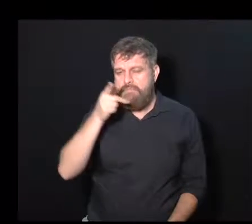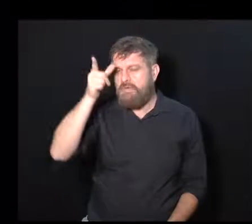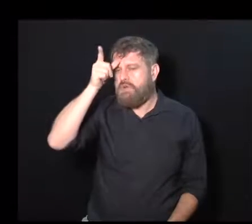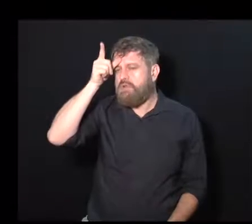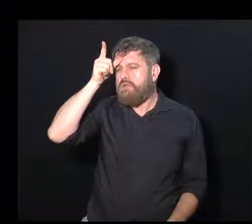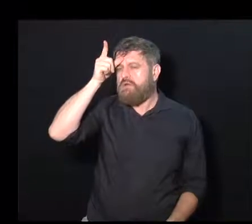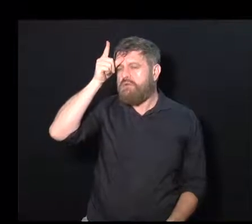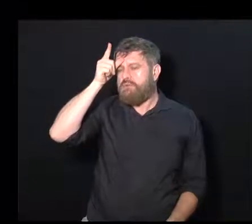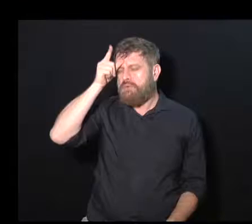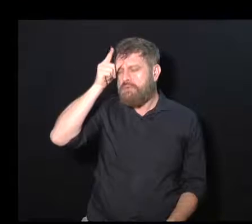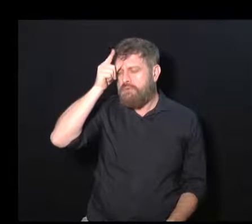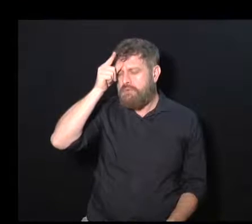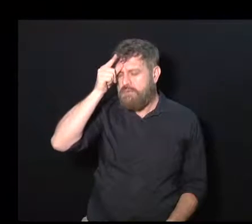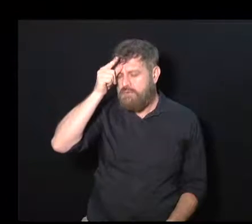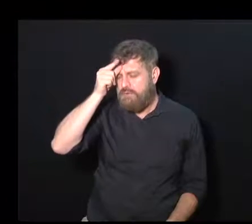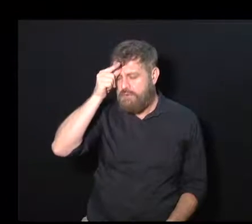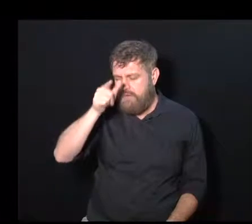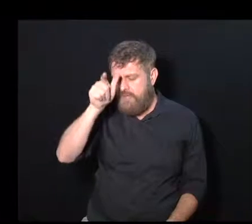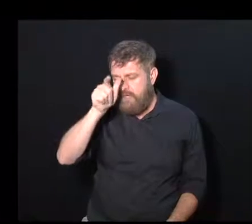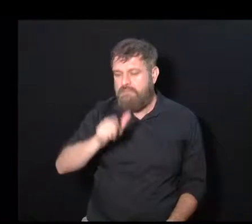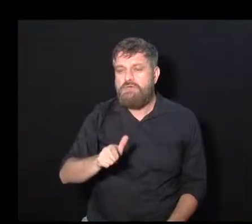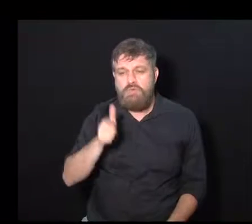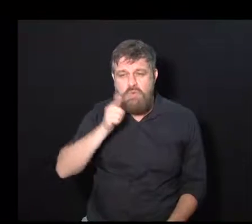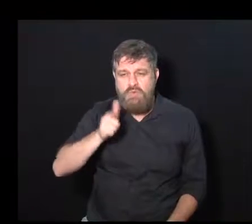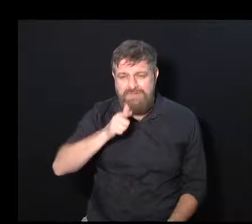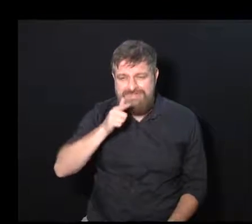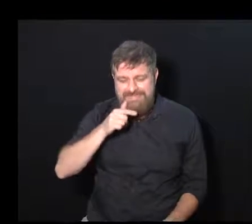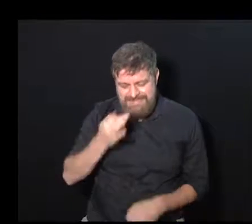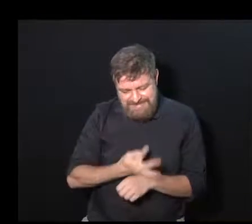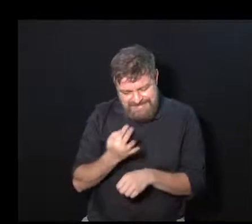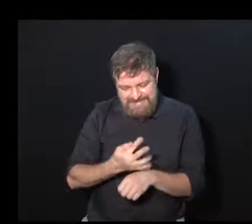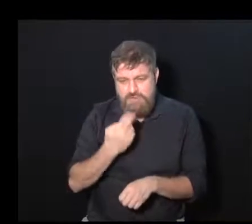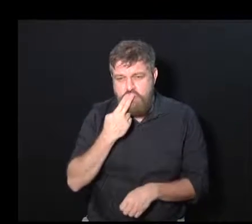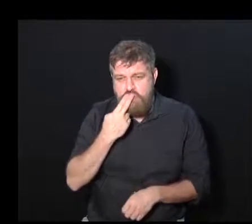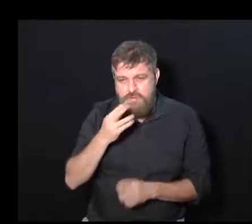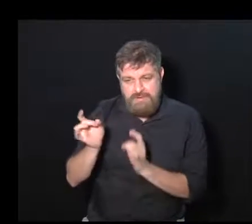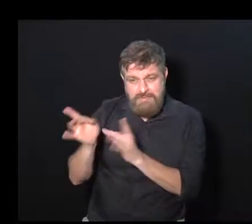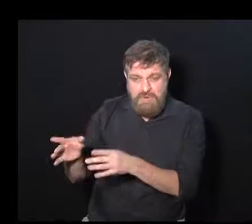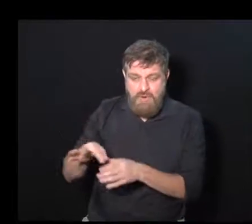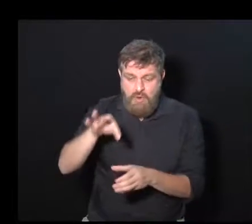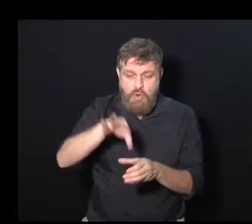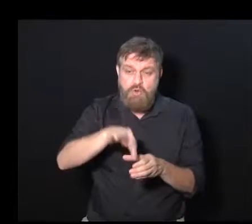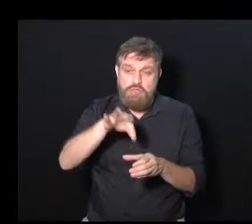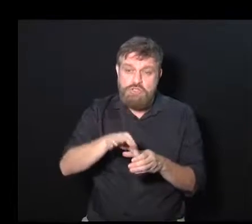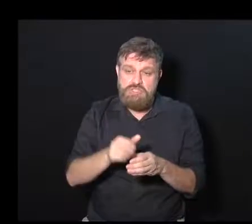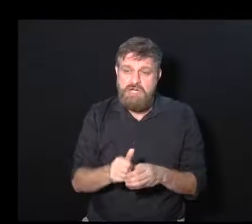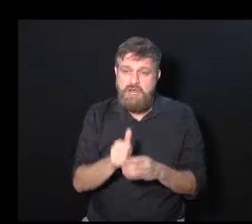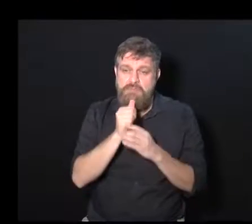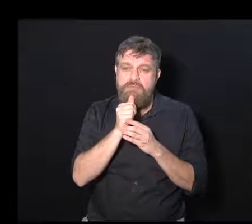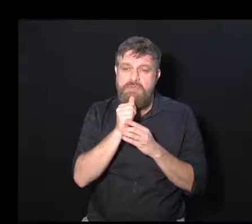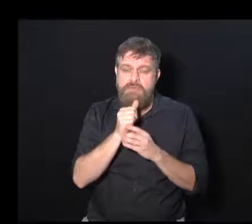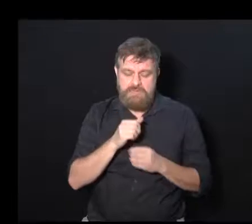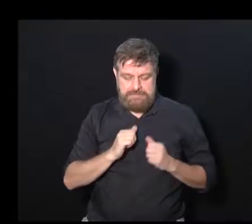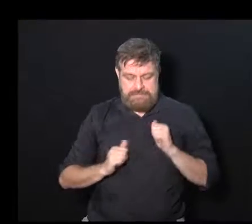não querer fumar, então, ou fazer um chá para diminuir a ansiedade dela.